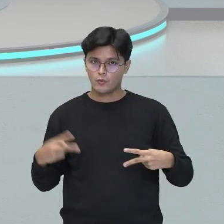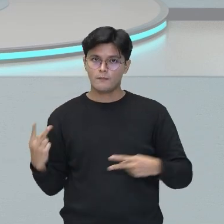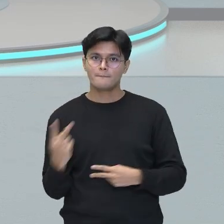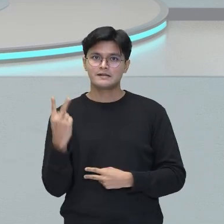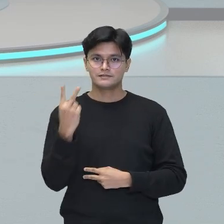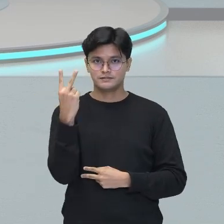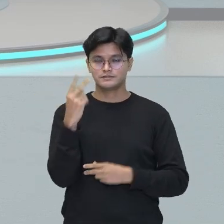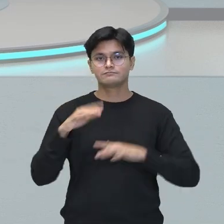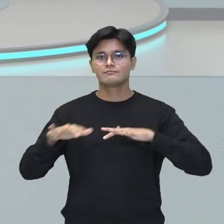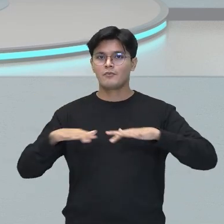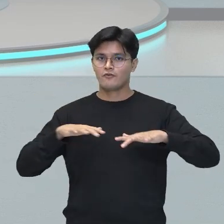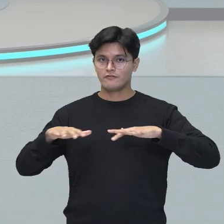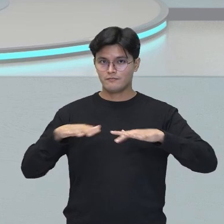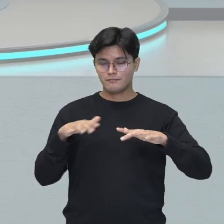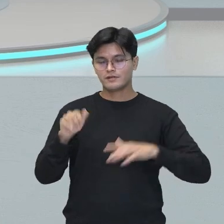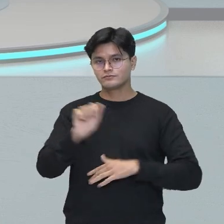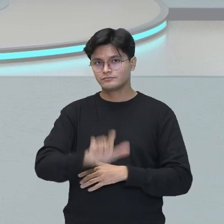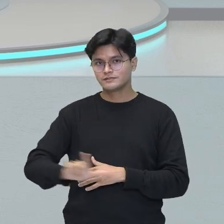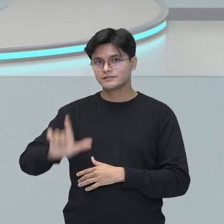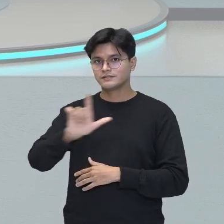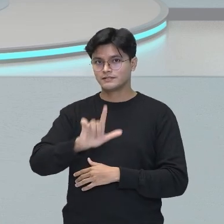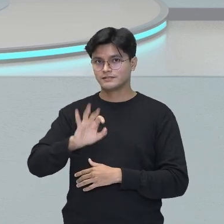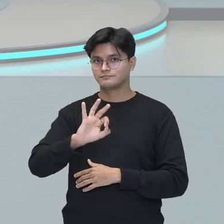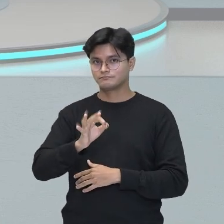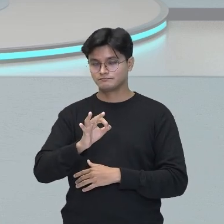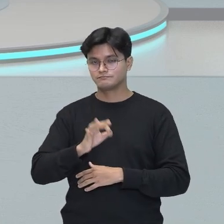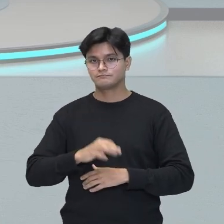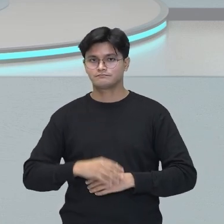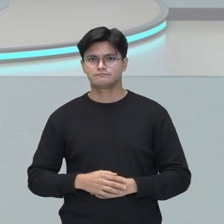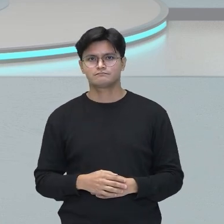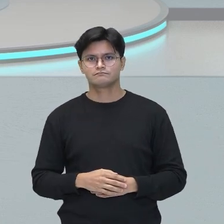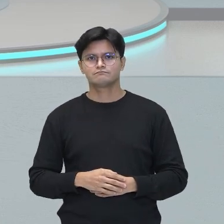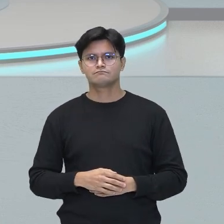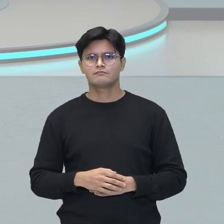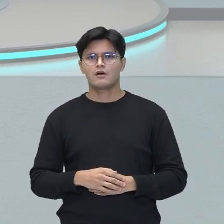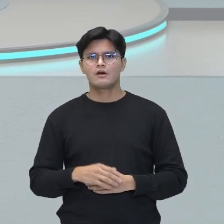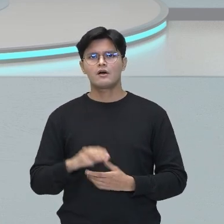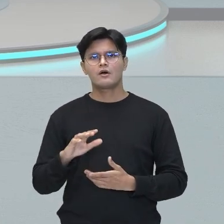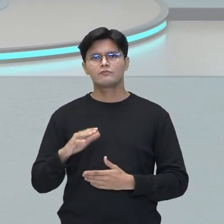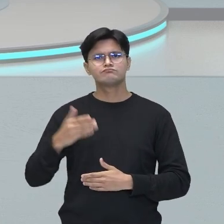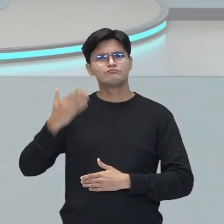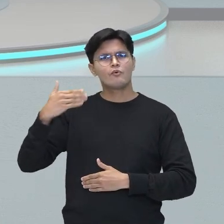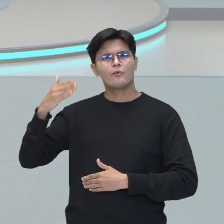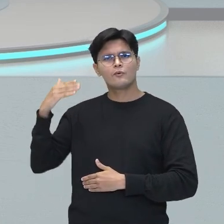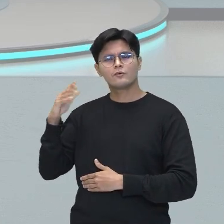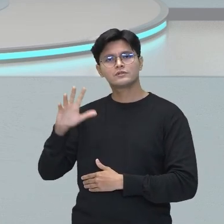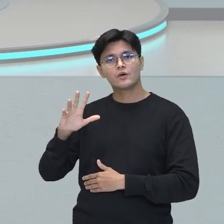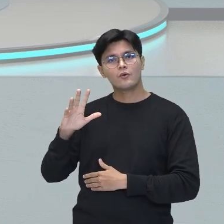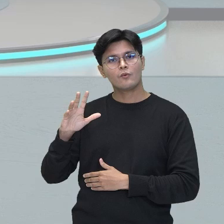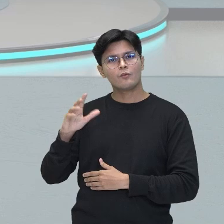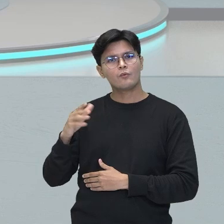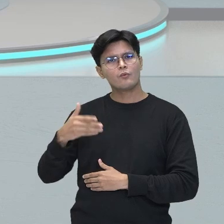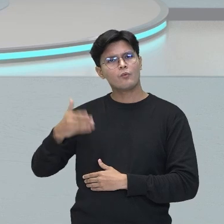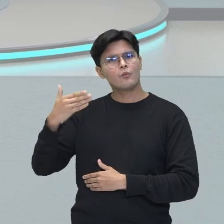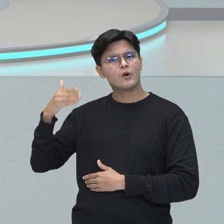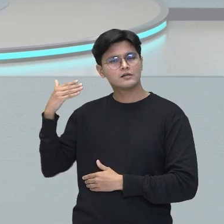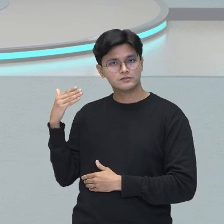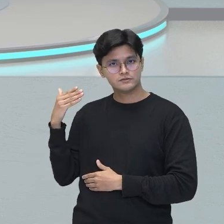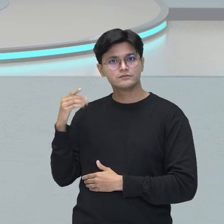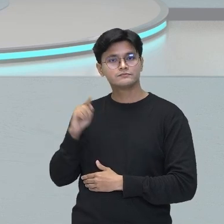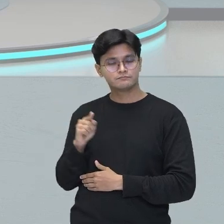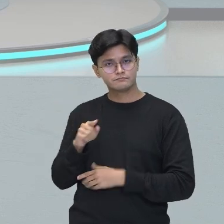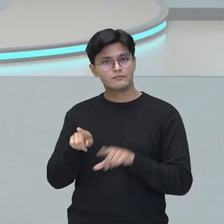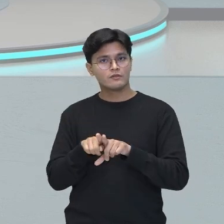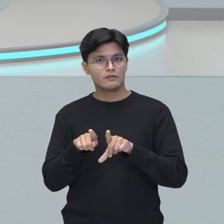movimento literário Quando foi que aconteceu assim como o trovadorismo a gente sempre vai falar que é